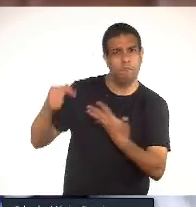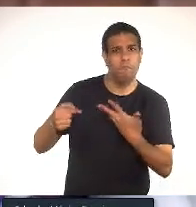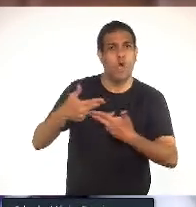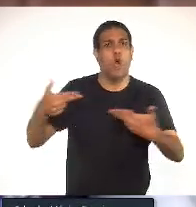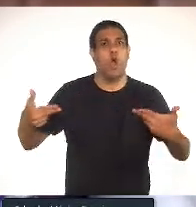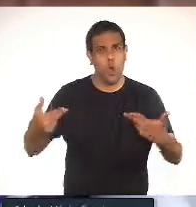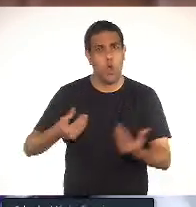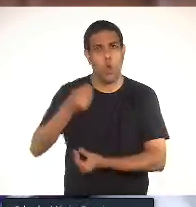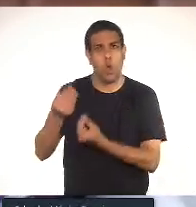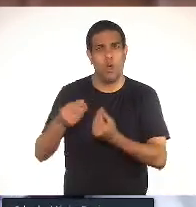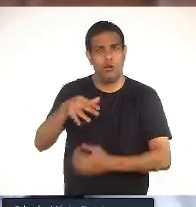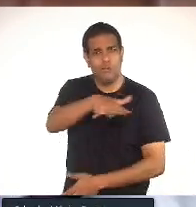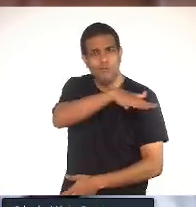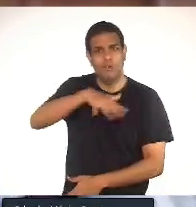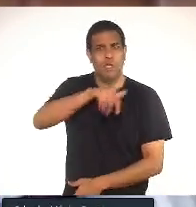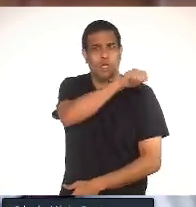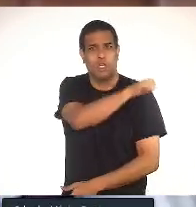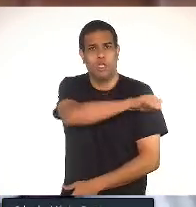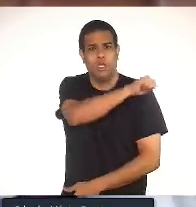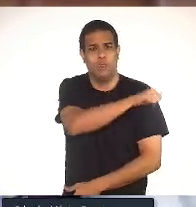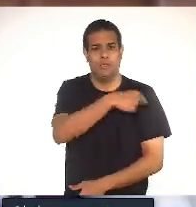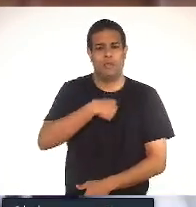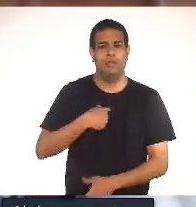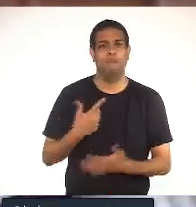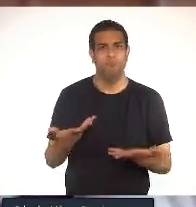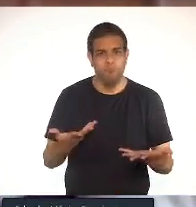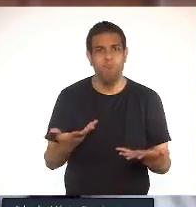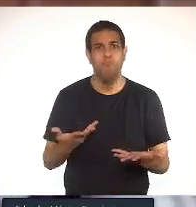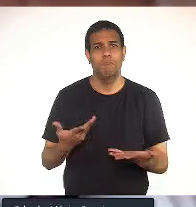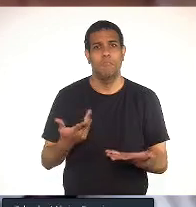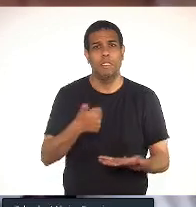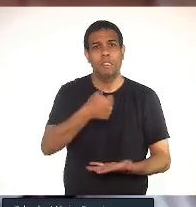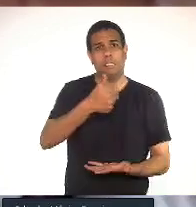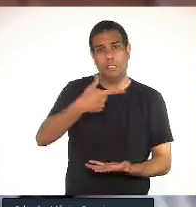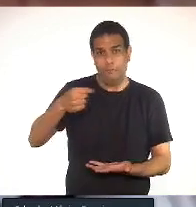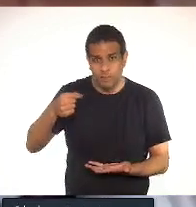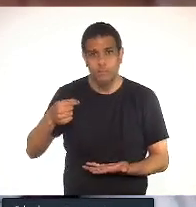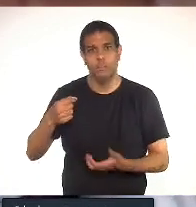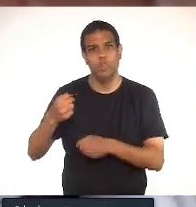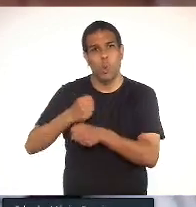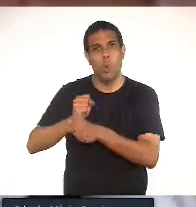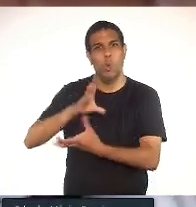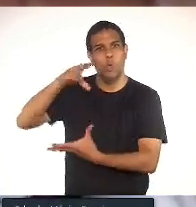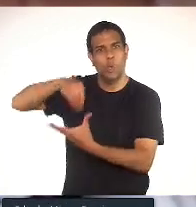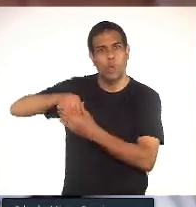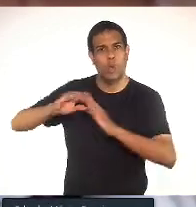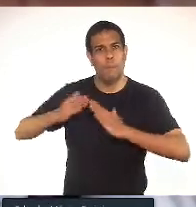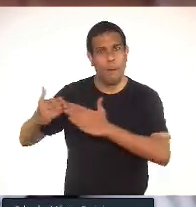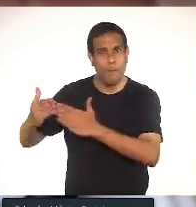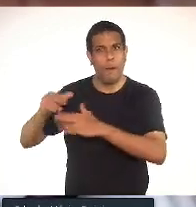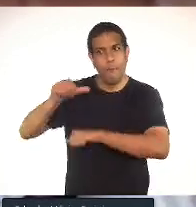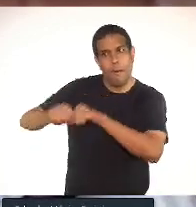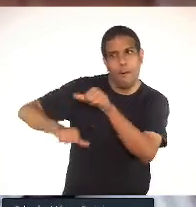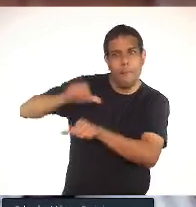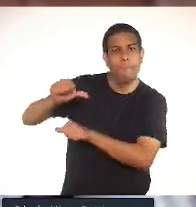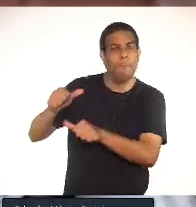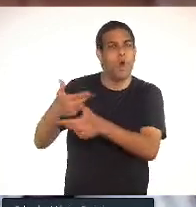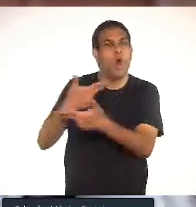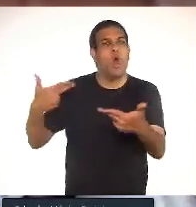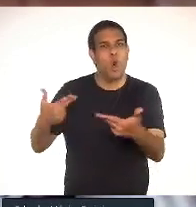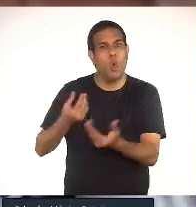sobretudo, no estado do Rio de Janeiro. 120 anos de favelas, de construção e reconstrução a partir